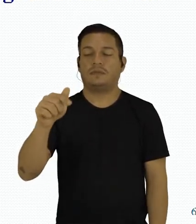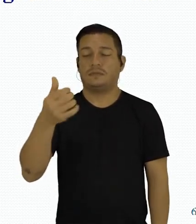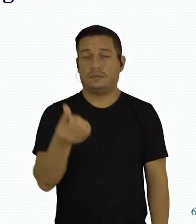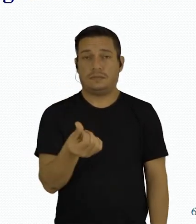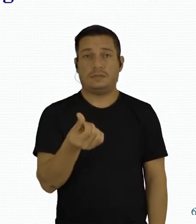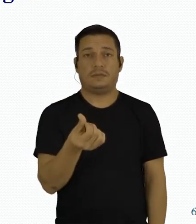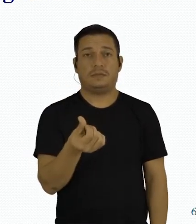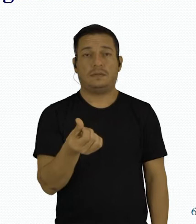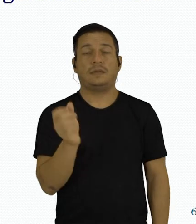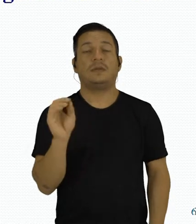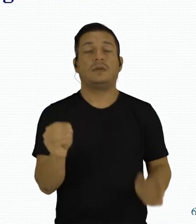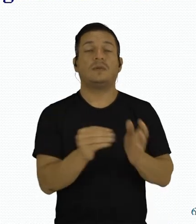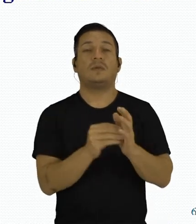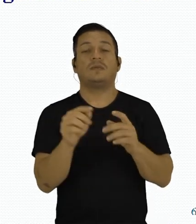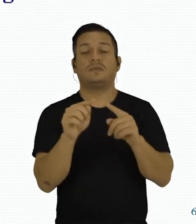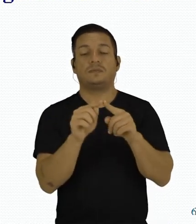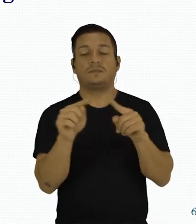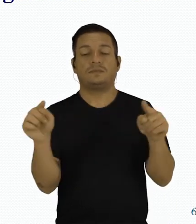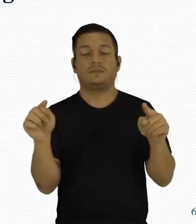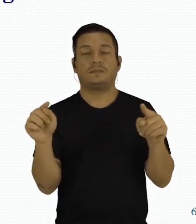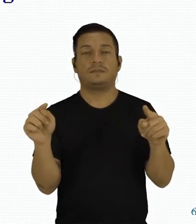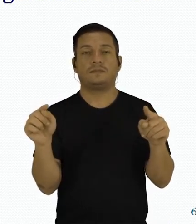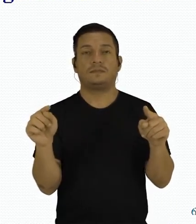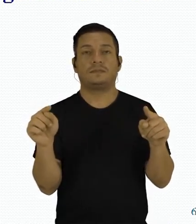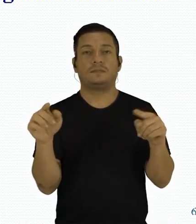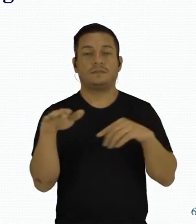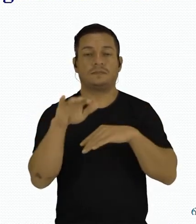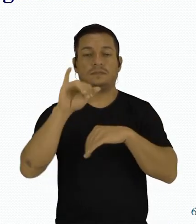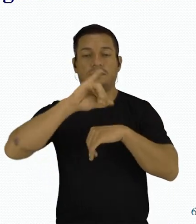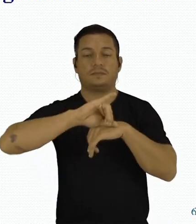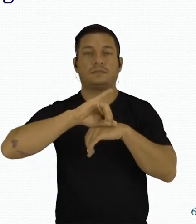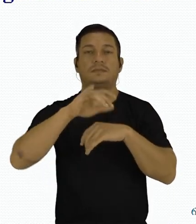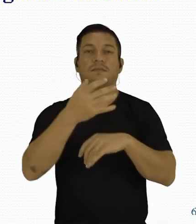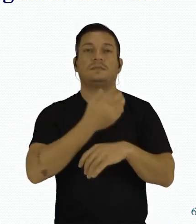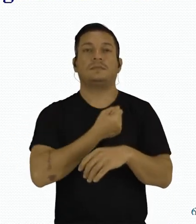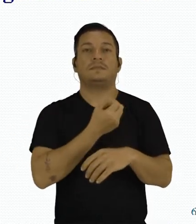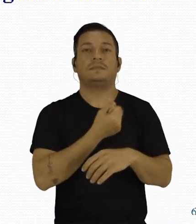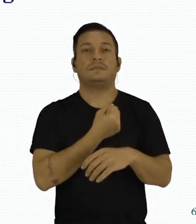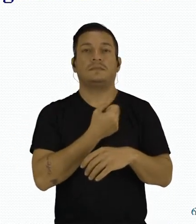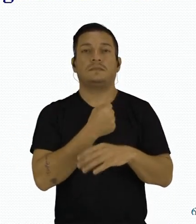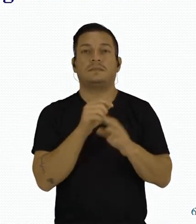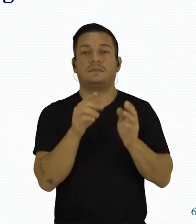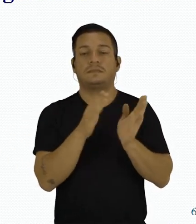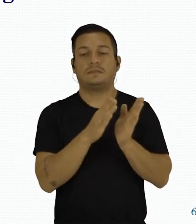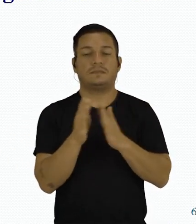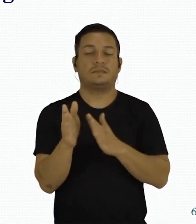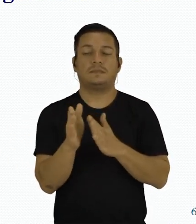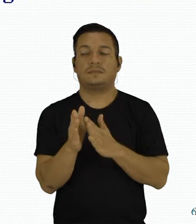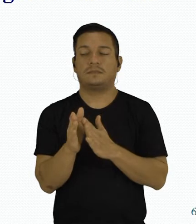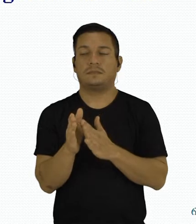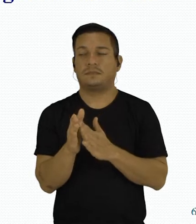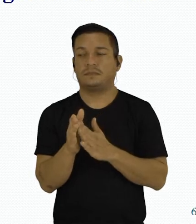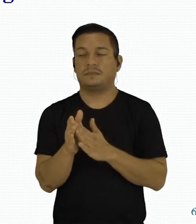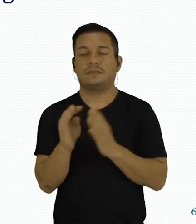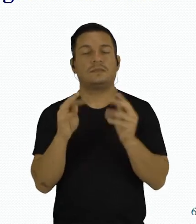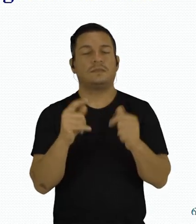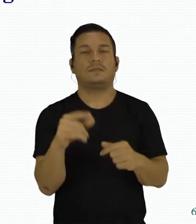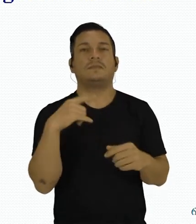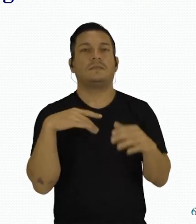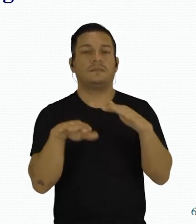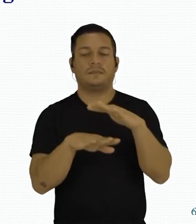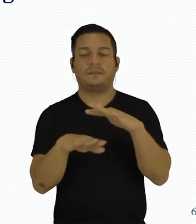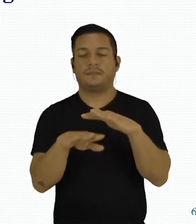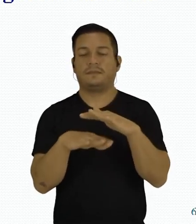6,9876 e coloco um traço, uma barra ali, ó, em cima de todo o período, certo? Então, tudo que está